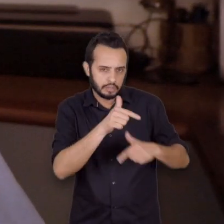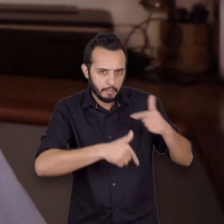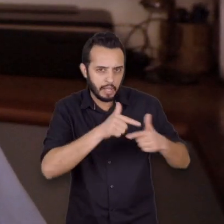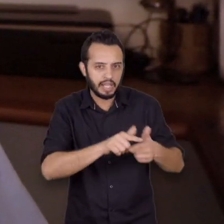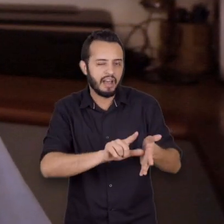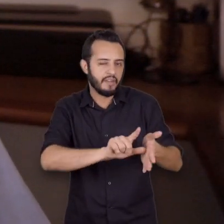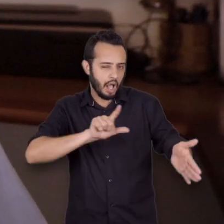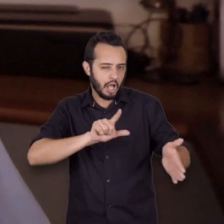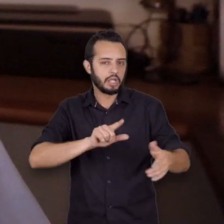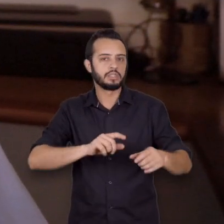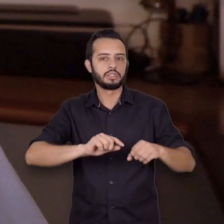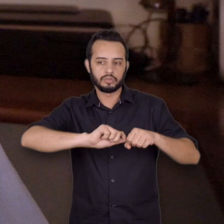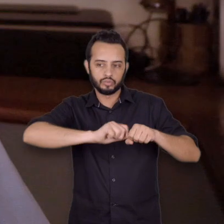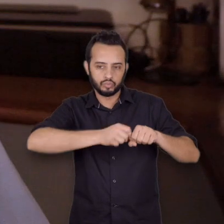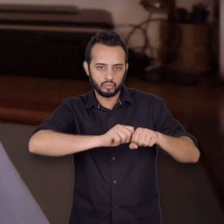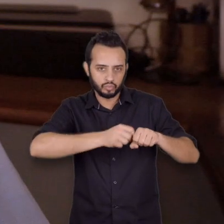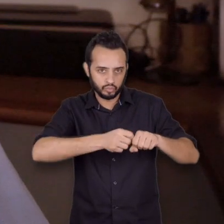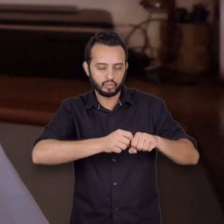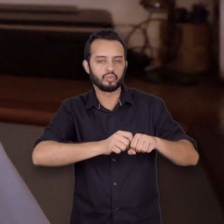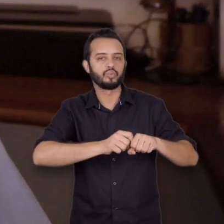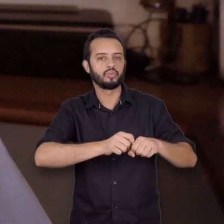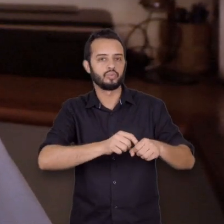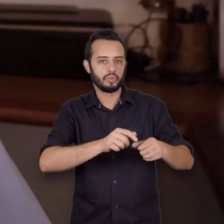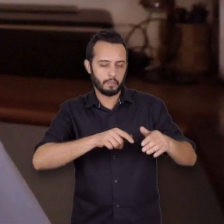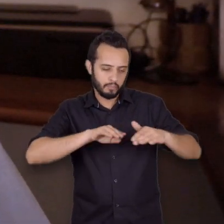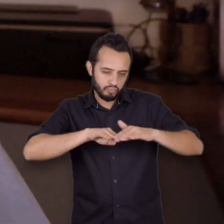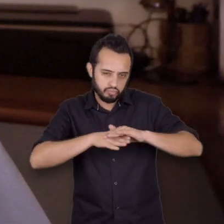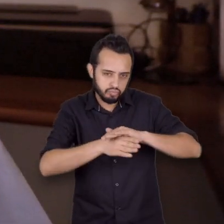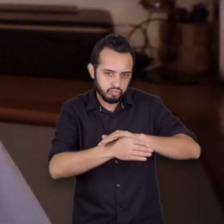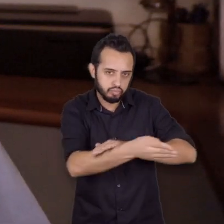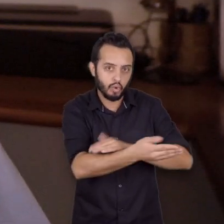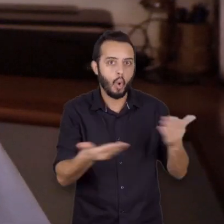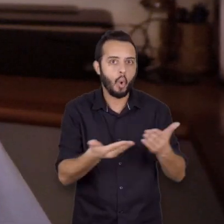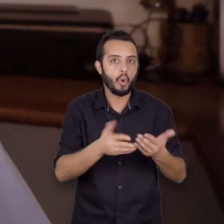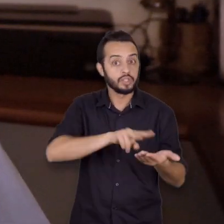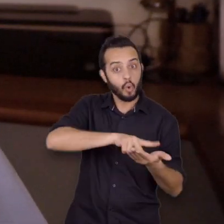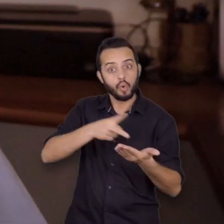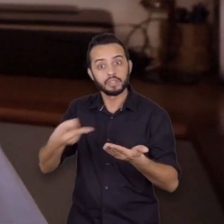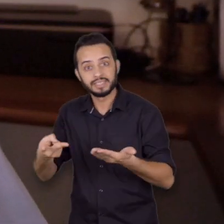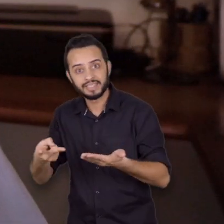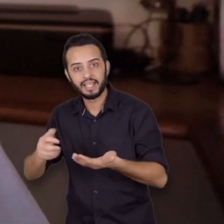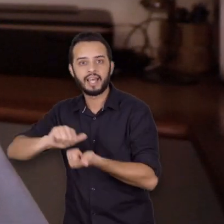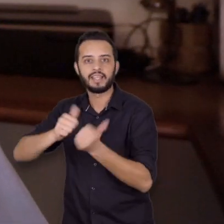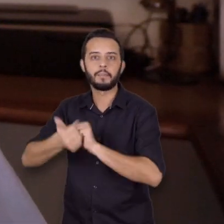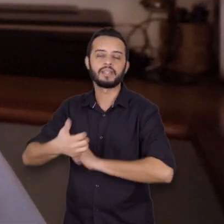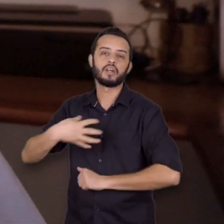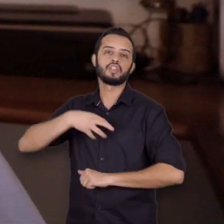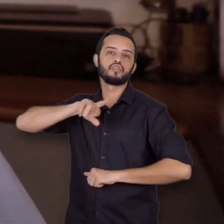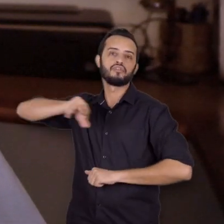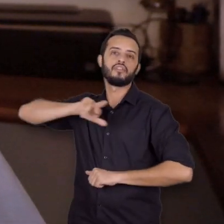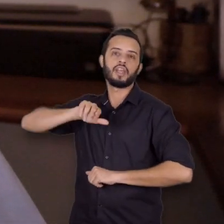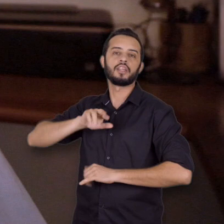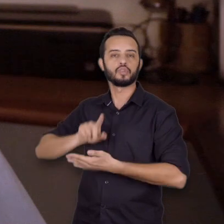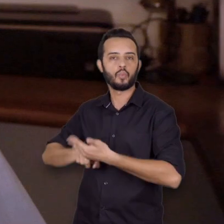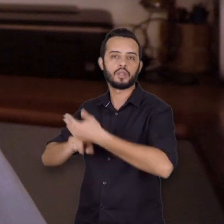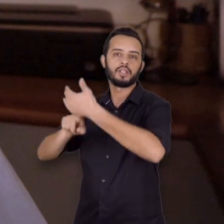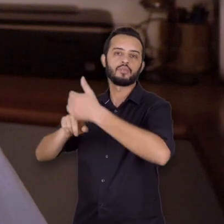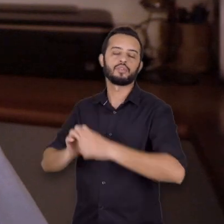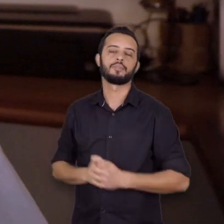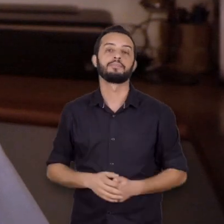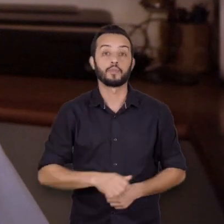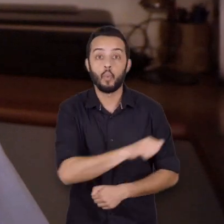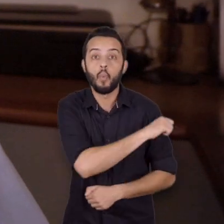por exemplo, usando o giz e quadro negro, etc., ele consegue fazer hoje de maneira talvez diferente usando essas